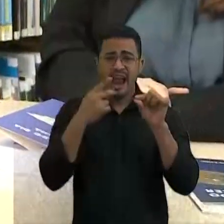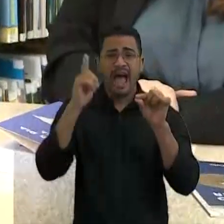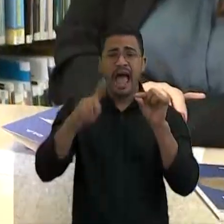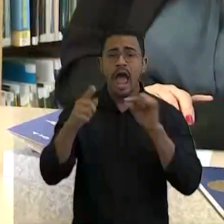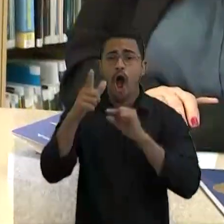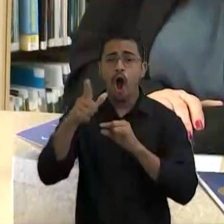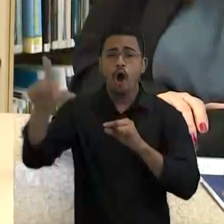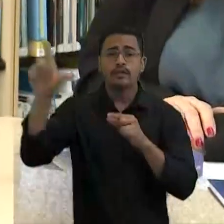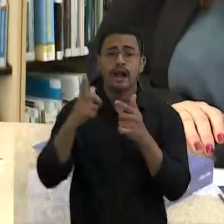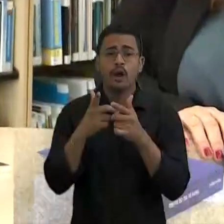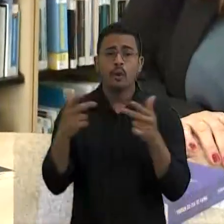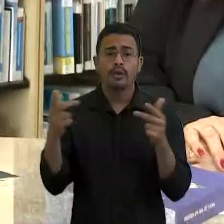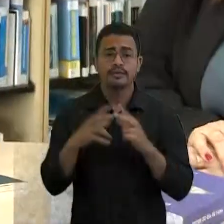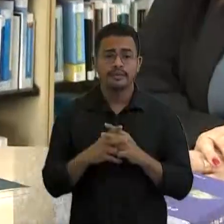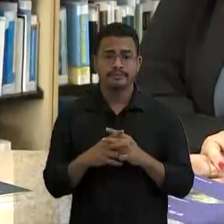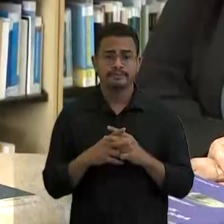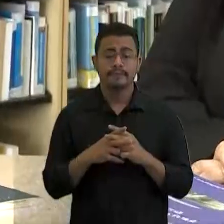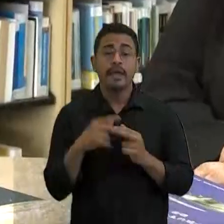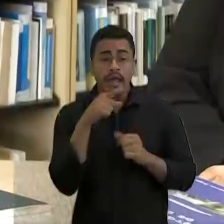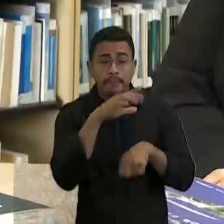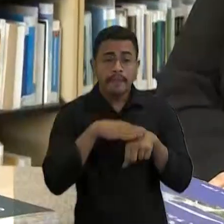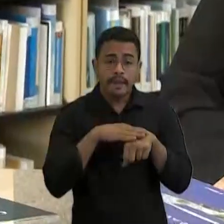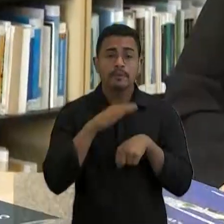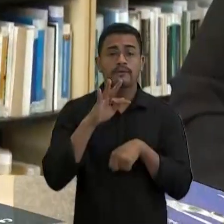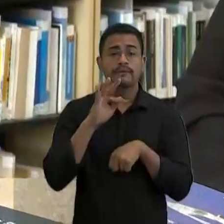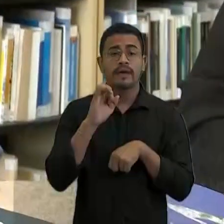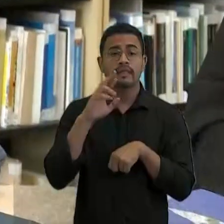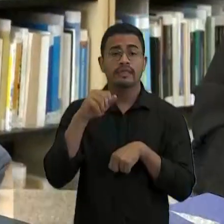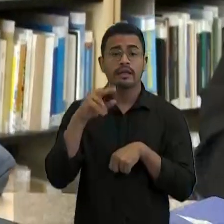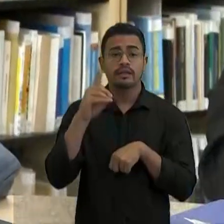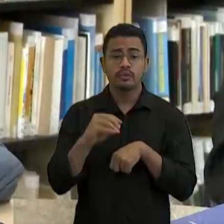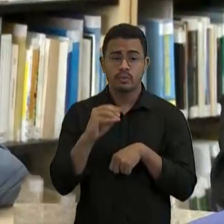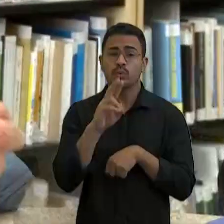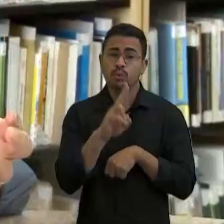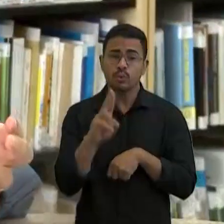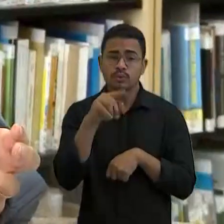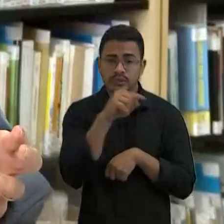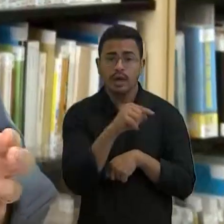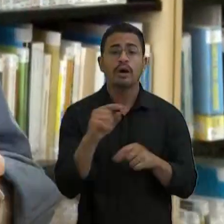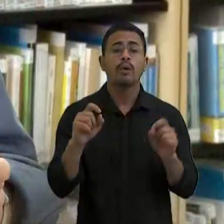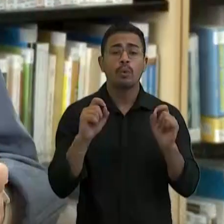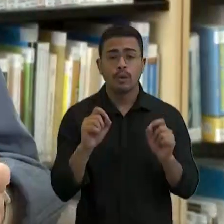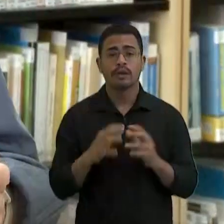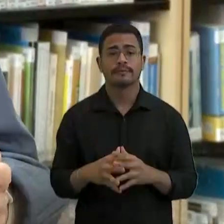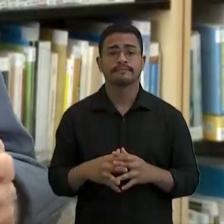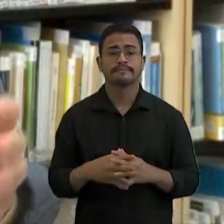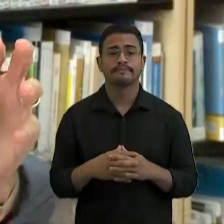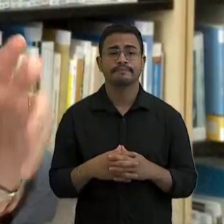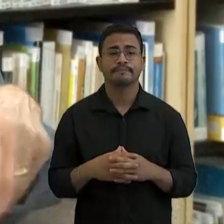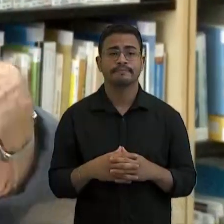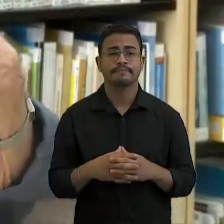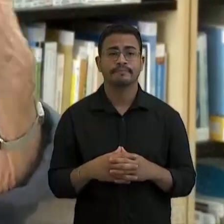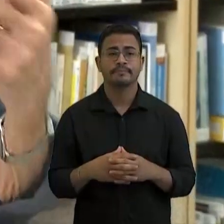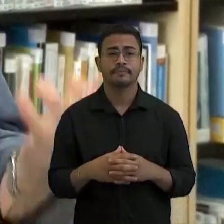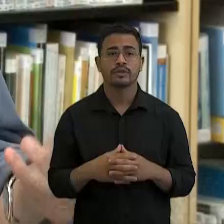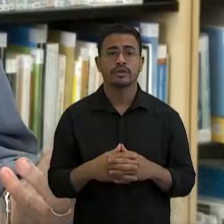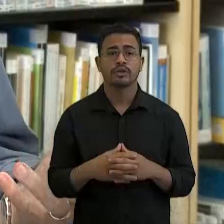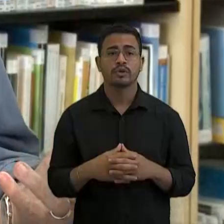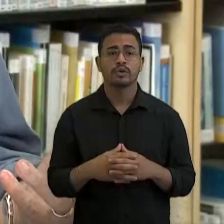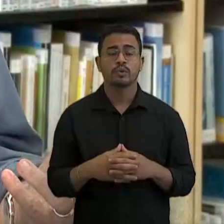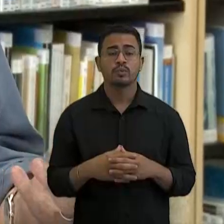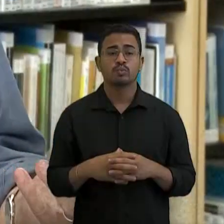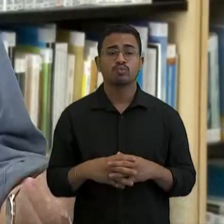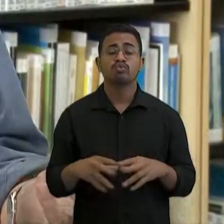expressão que ele usa, Fernando Pessoa usa, e que diz respeito justamente à